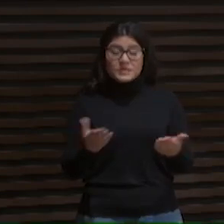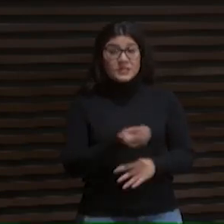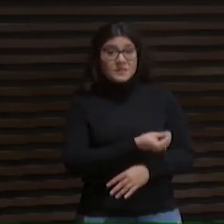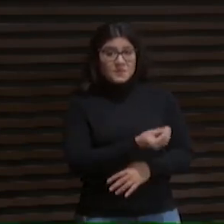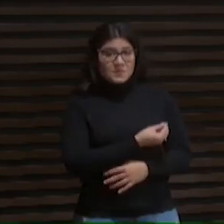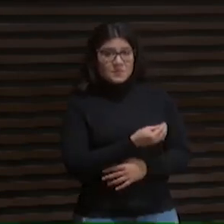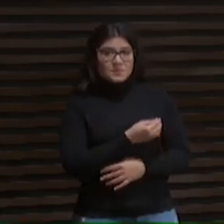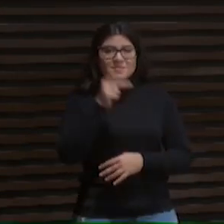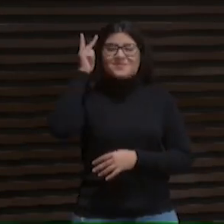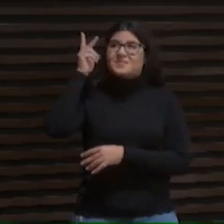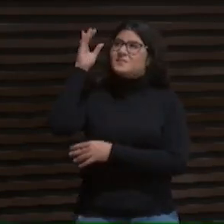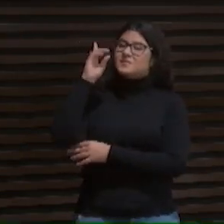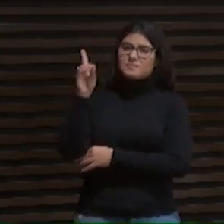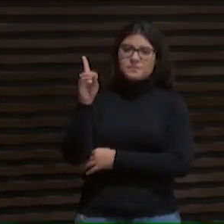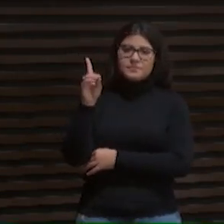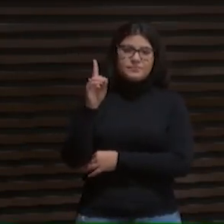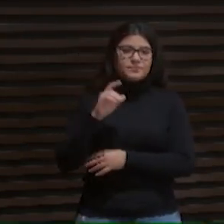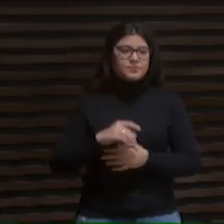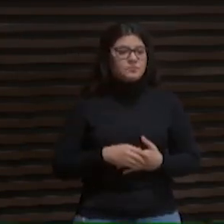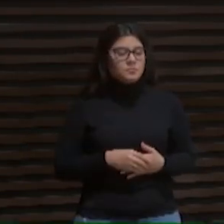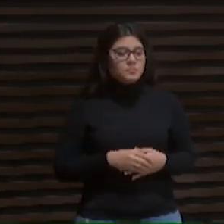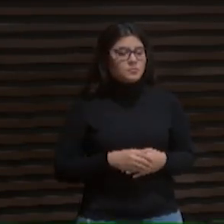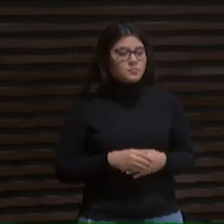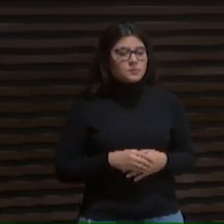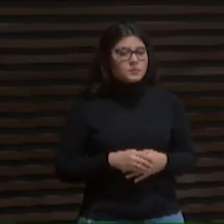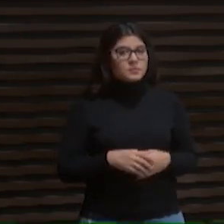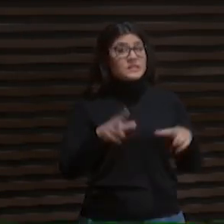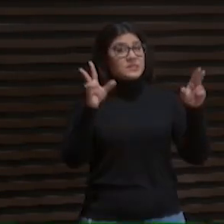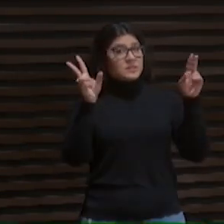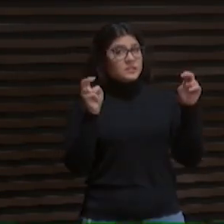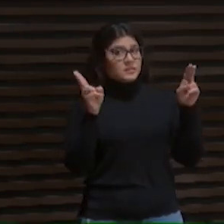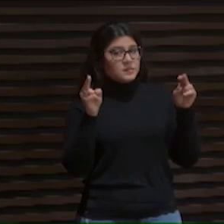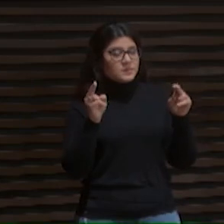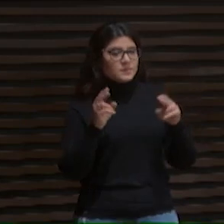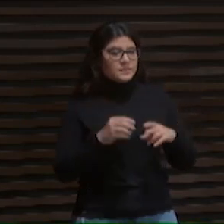vivendo para Deus. Que tema!